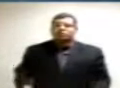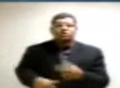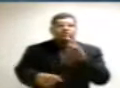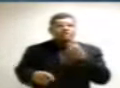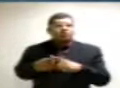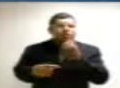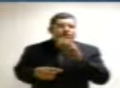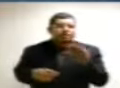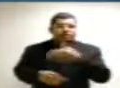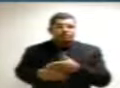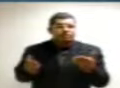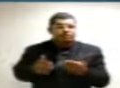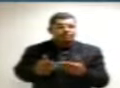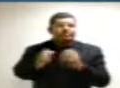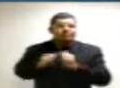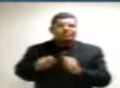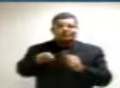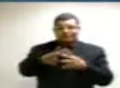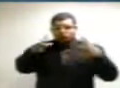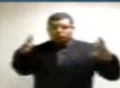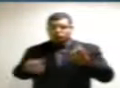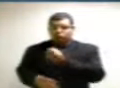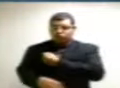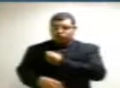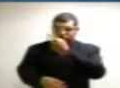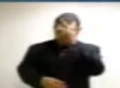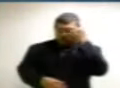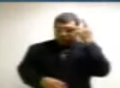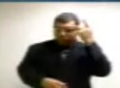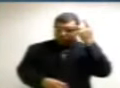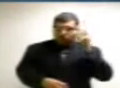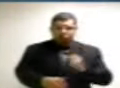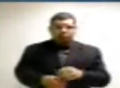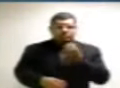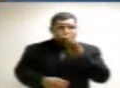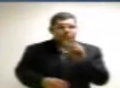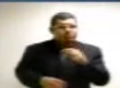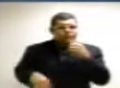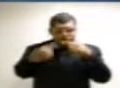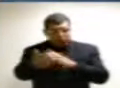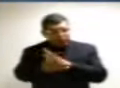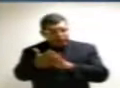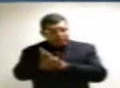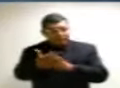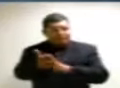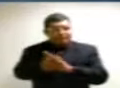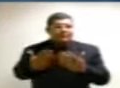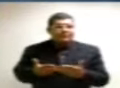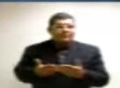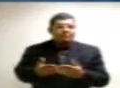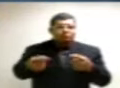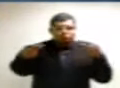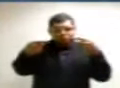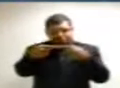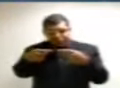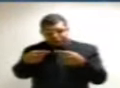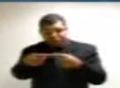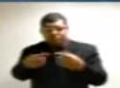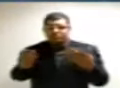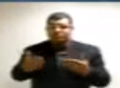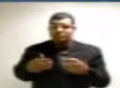sobrando. Tanto está com o dinheiro sobrando que pode aumentar o número de desembargadores. Estou mais nem discutindo que a